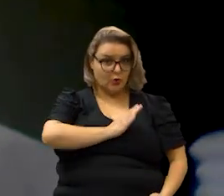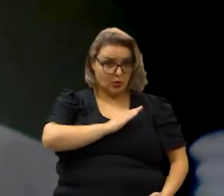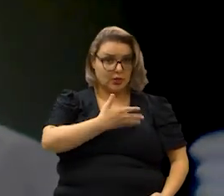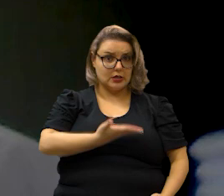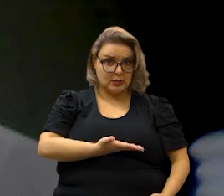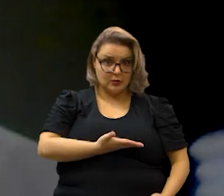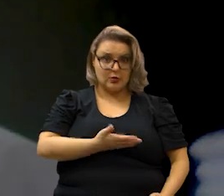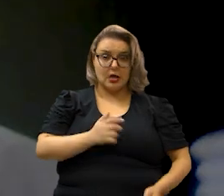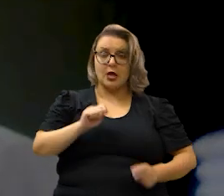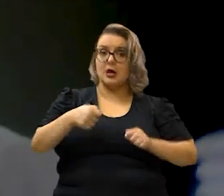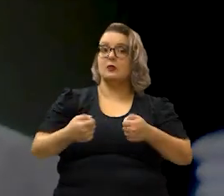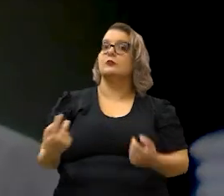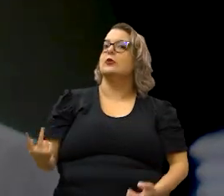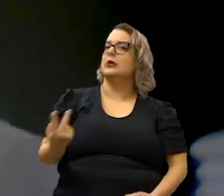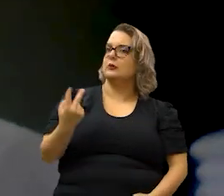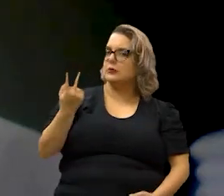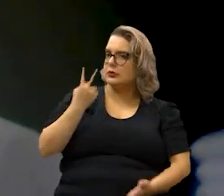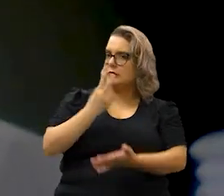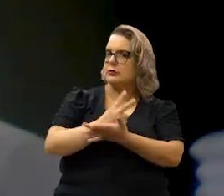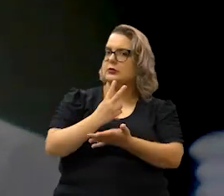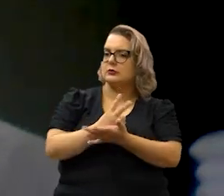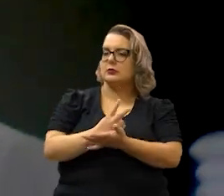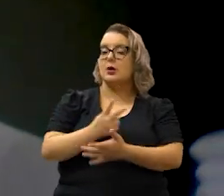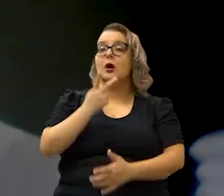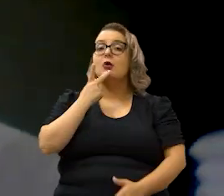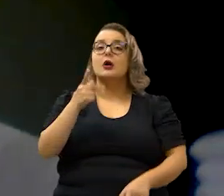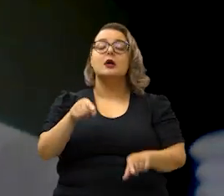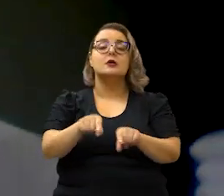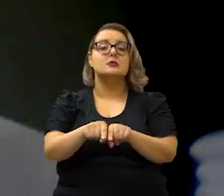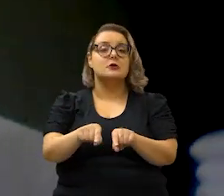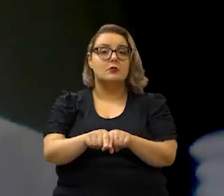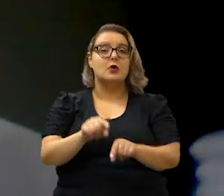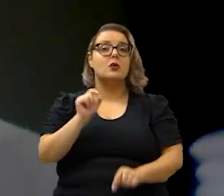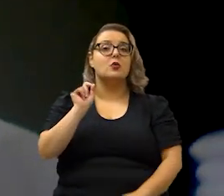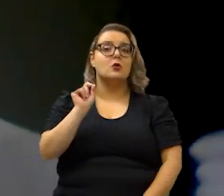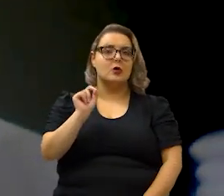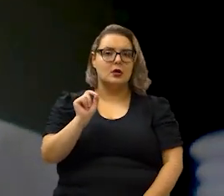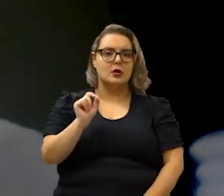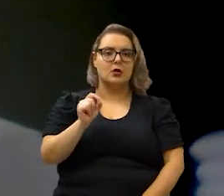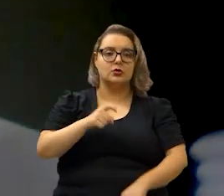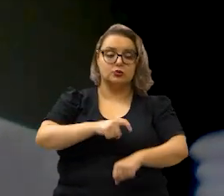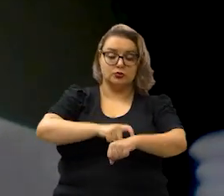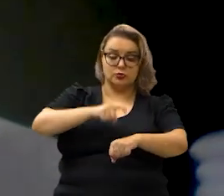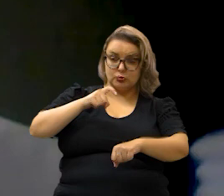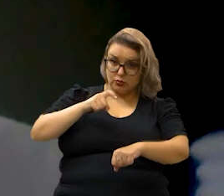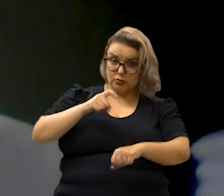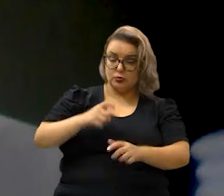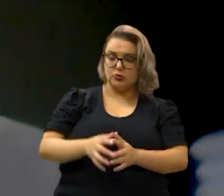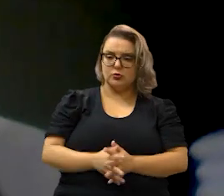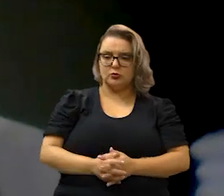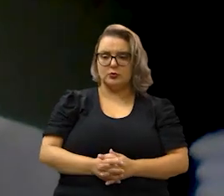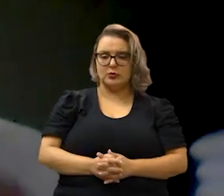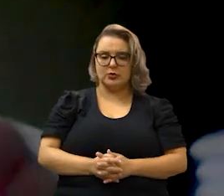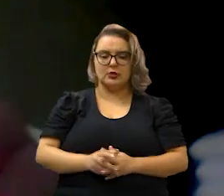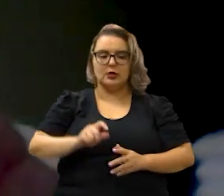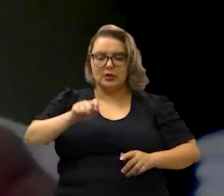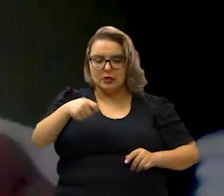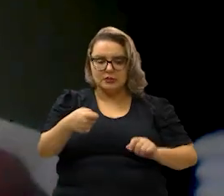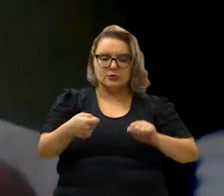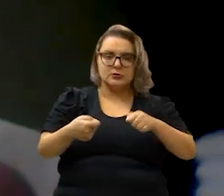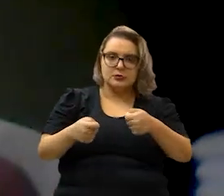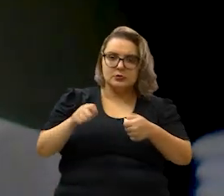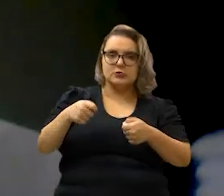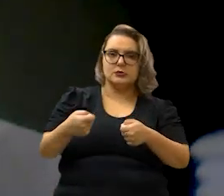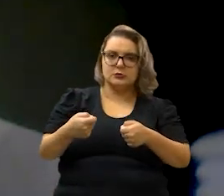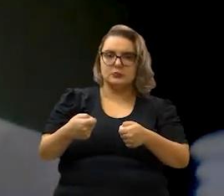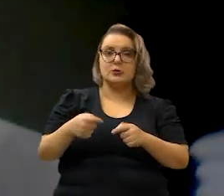precisam ser sempre valorizados. Ressalte-se também que, no momento em que estes sinais,